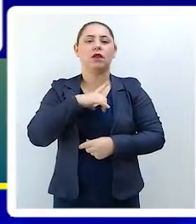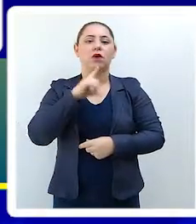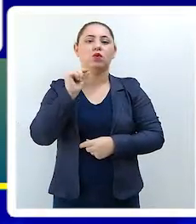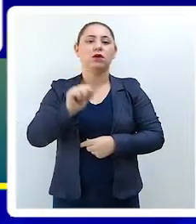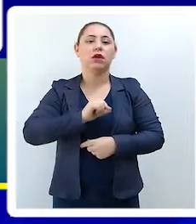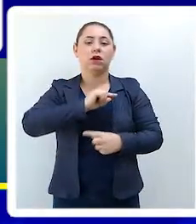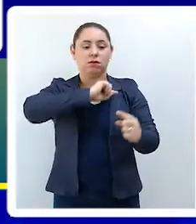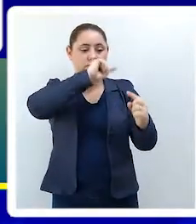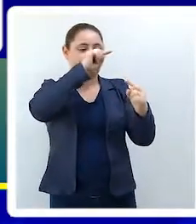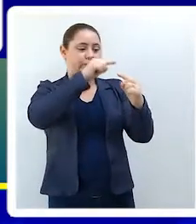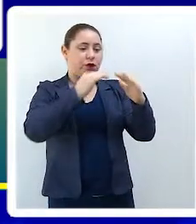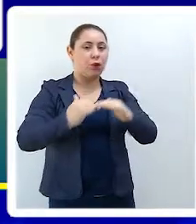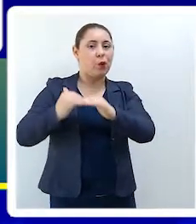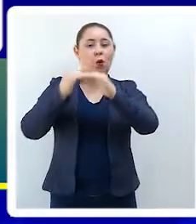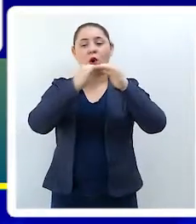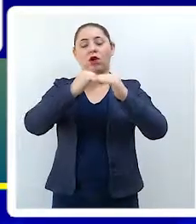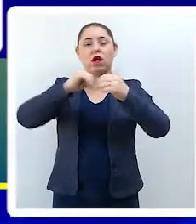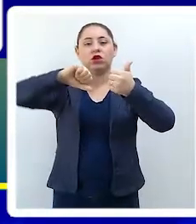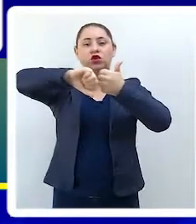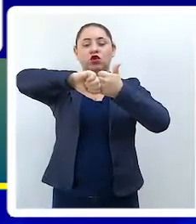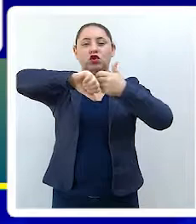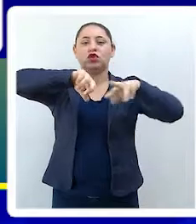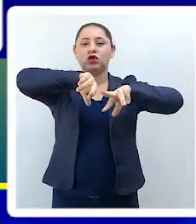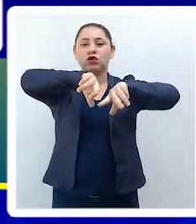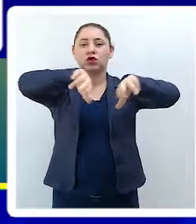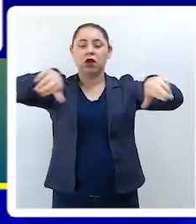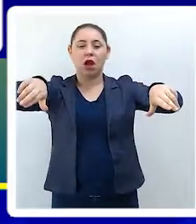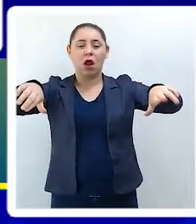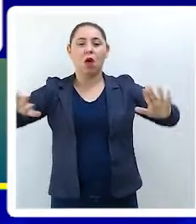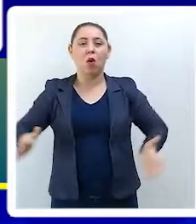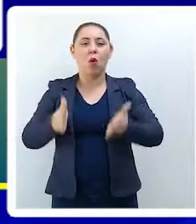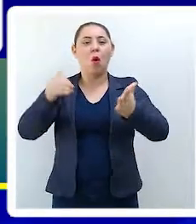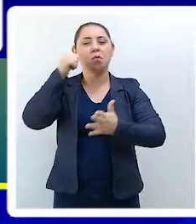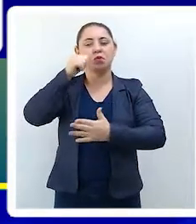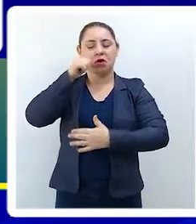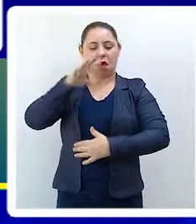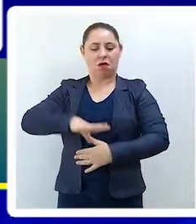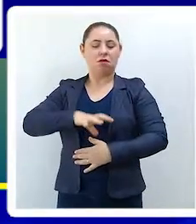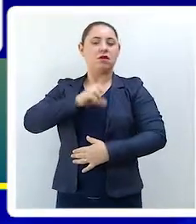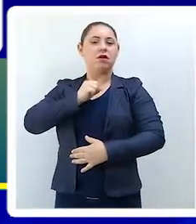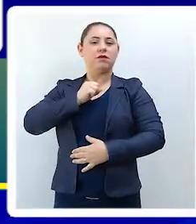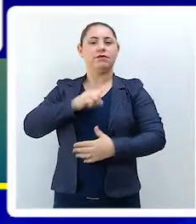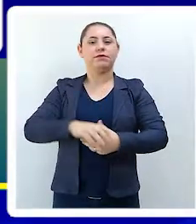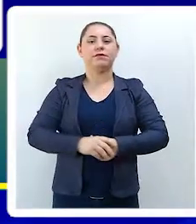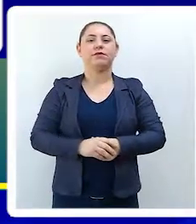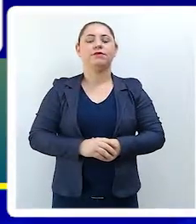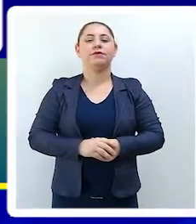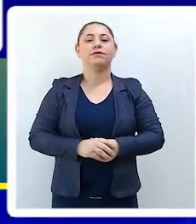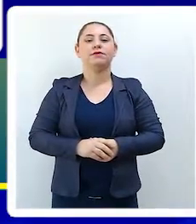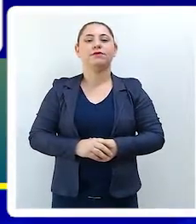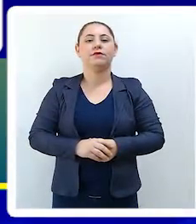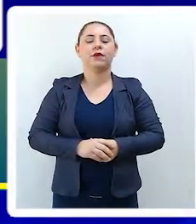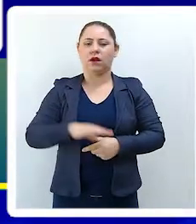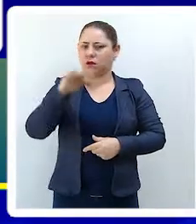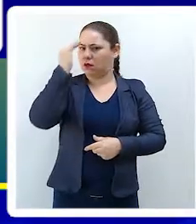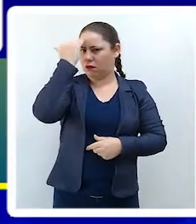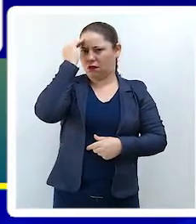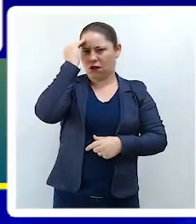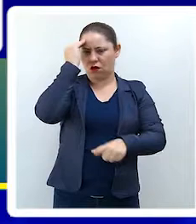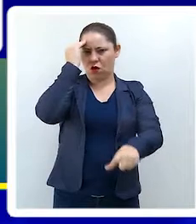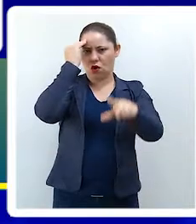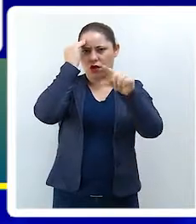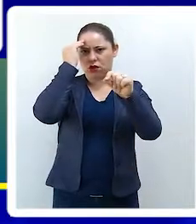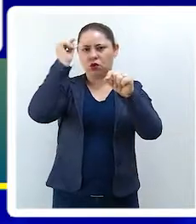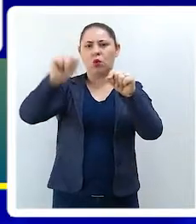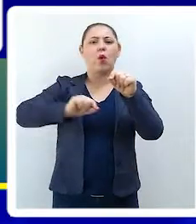Ela consiste em alcançar a igualdade de gênero e empoderar todas as mulheres e meninas. Entendo que